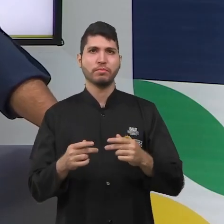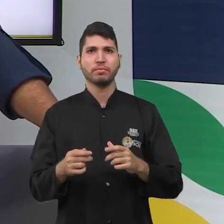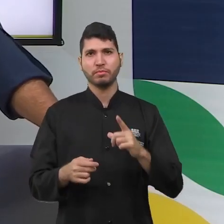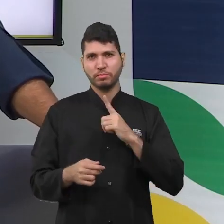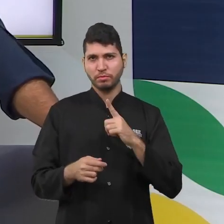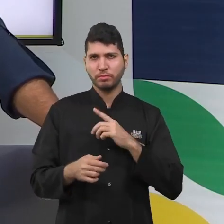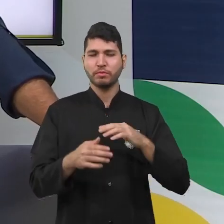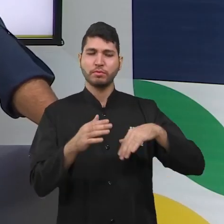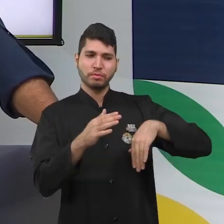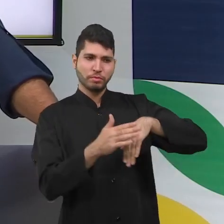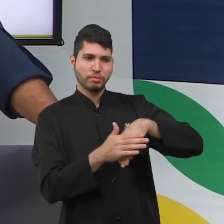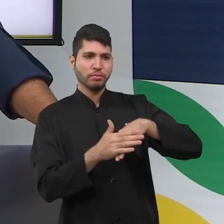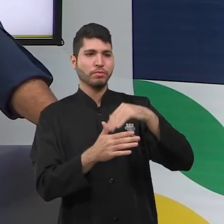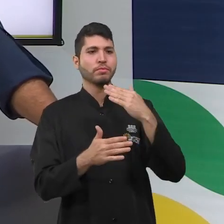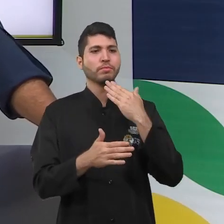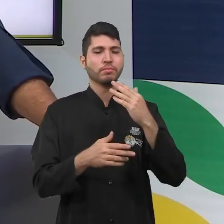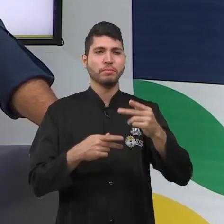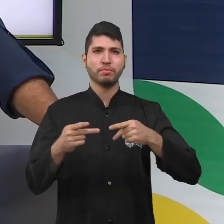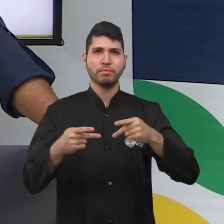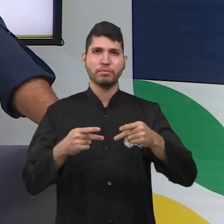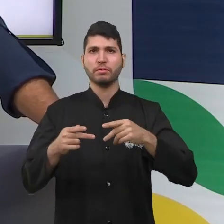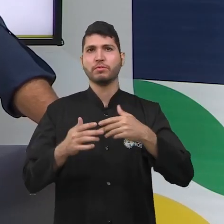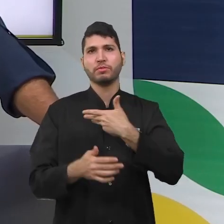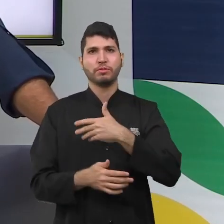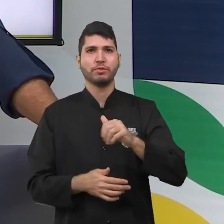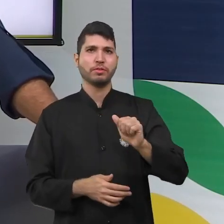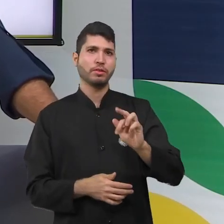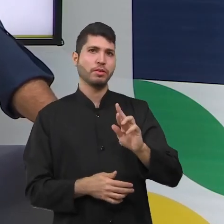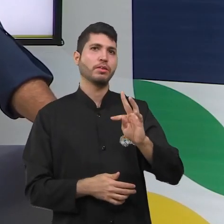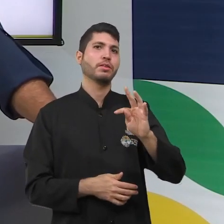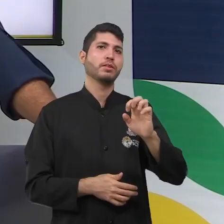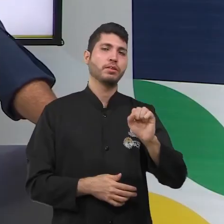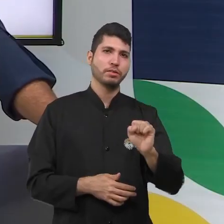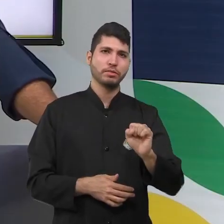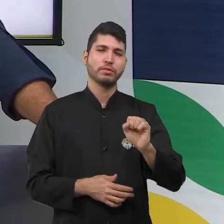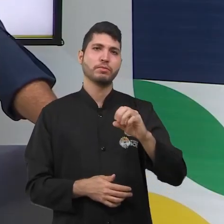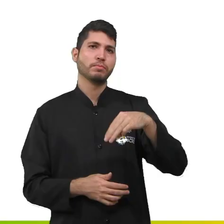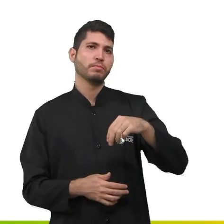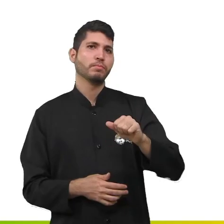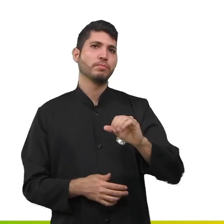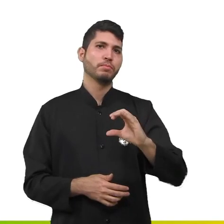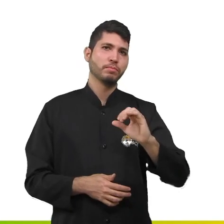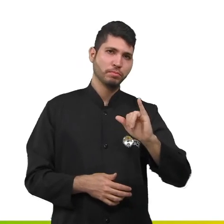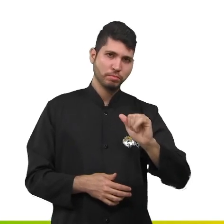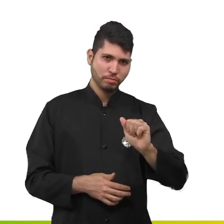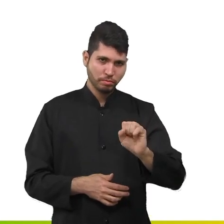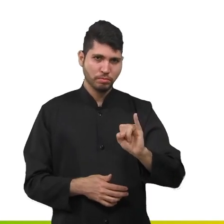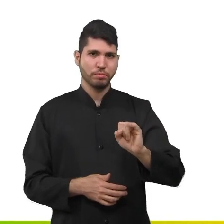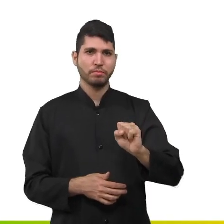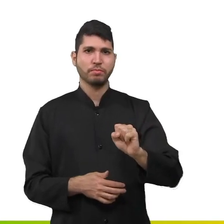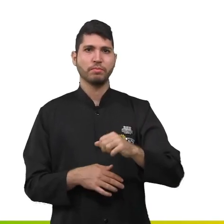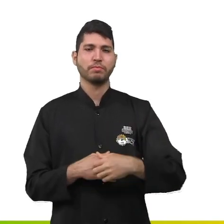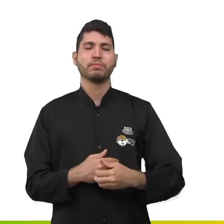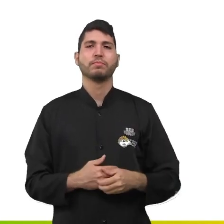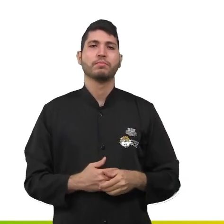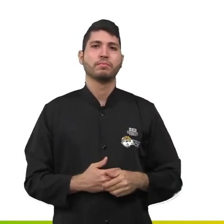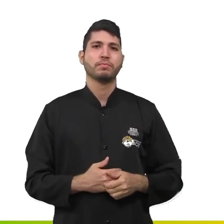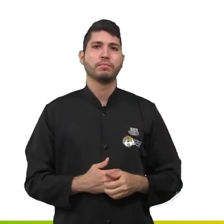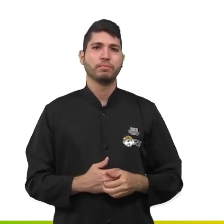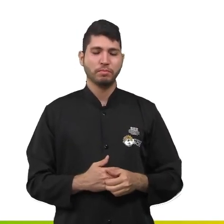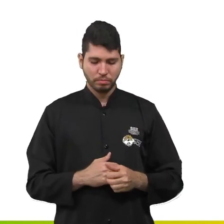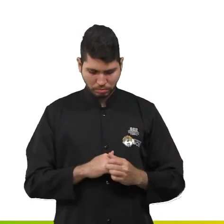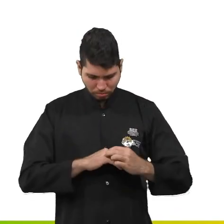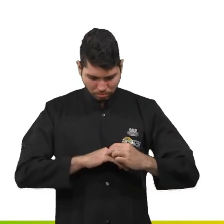futebol, tinha o projeto de artes marciais. Aqui nós também temos, já aqui também fazendo uma alusão ao Acre,